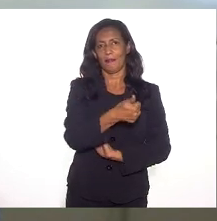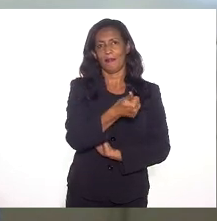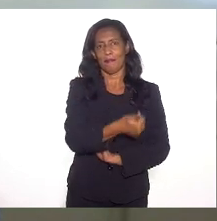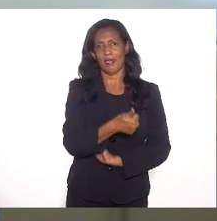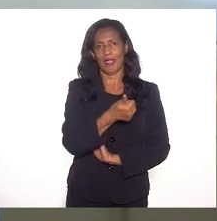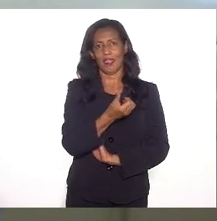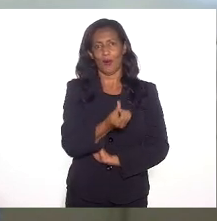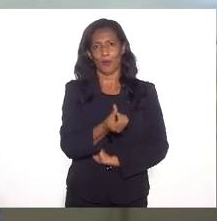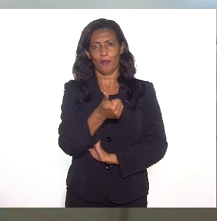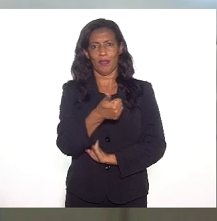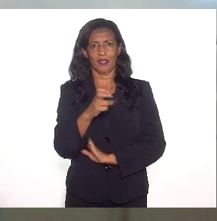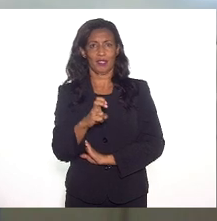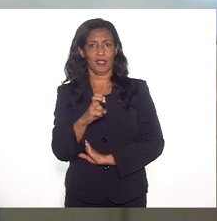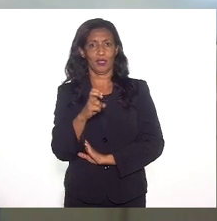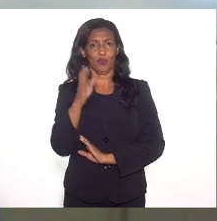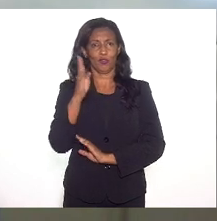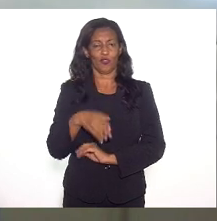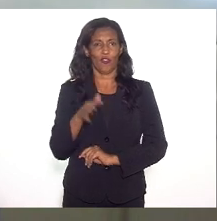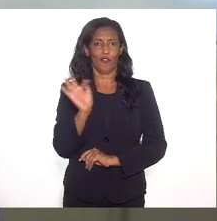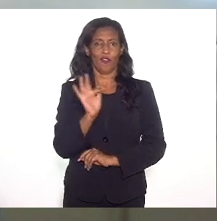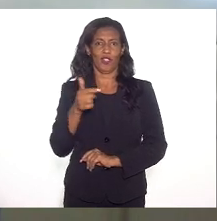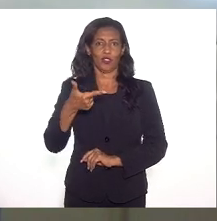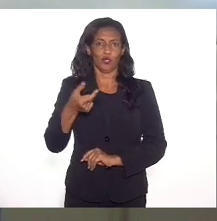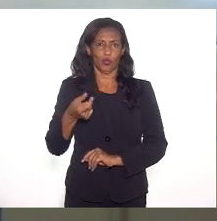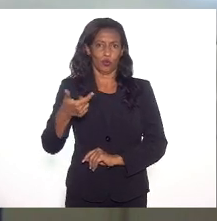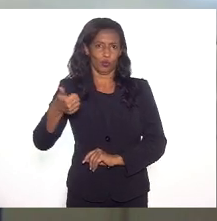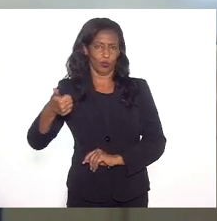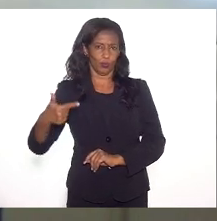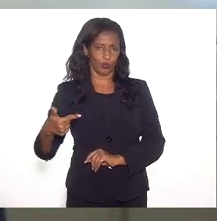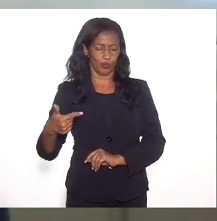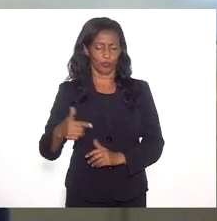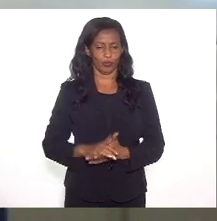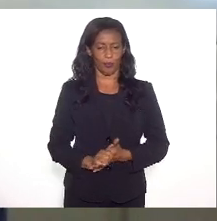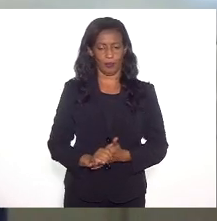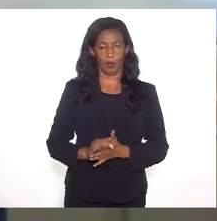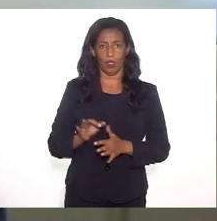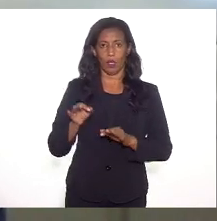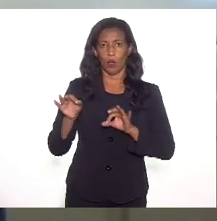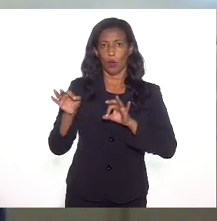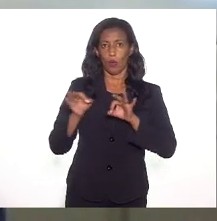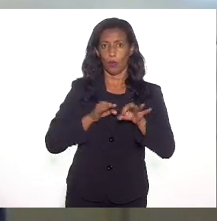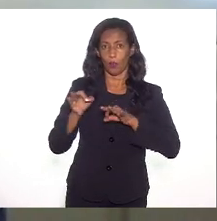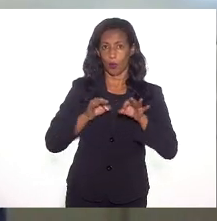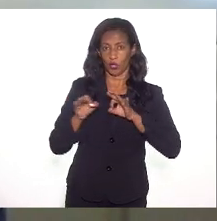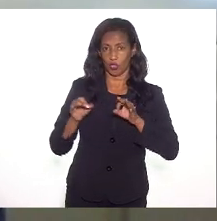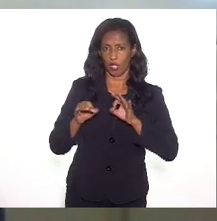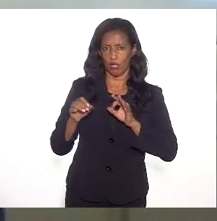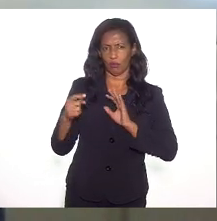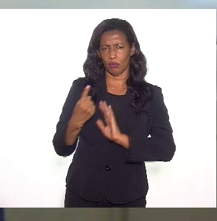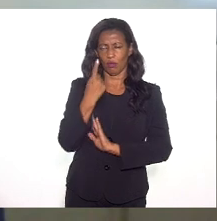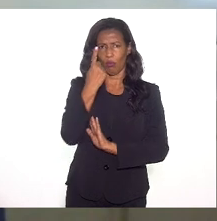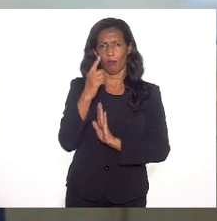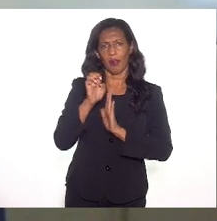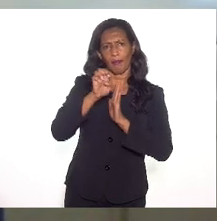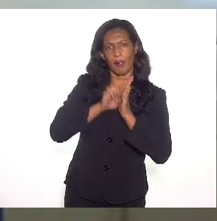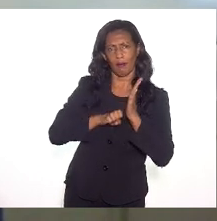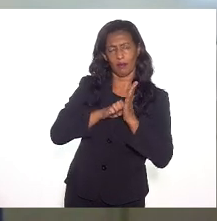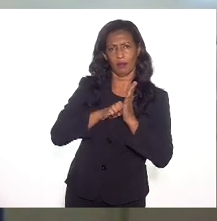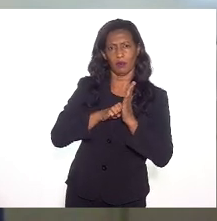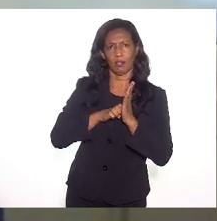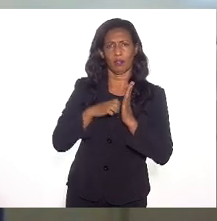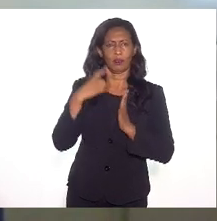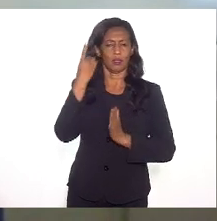6165, de 15 de fevereiro de 2012. O projeto recebeu apenas uma emenda